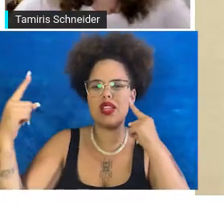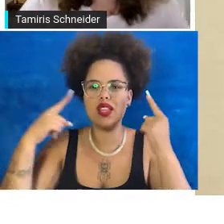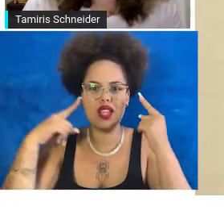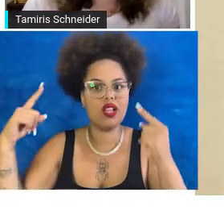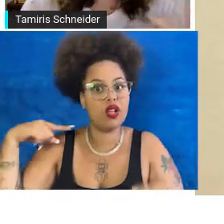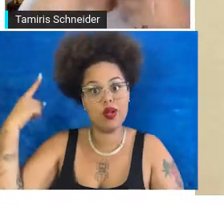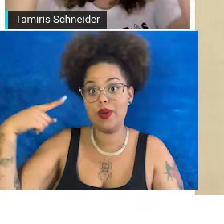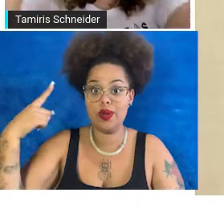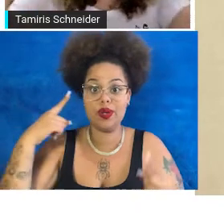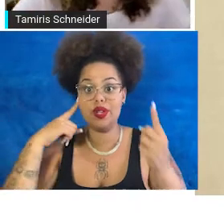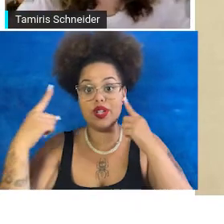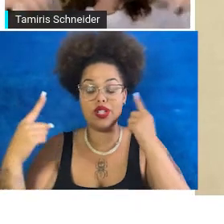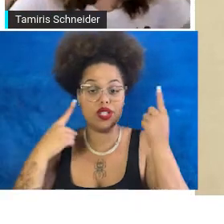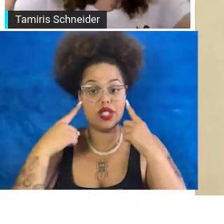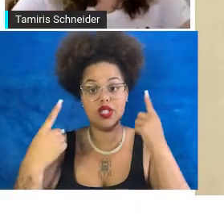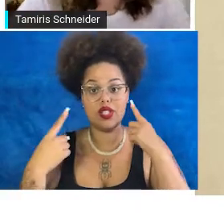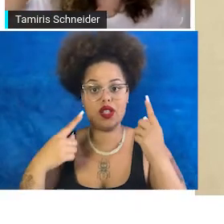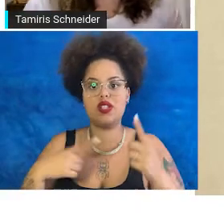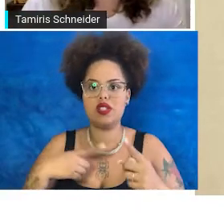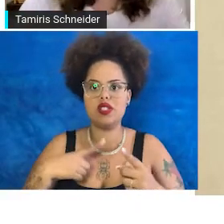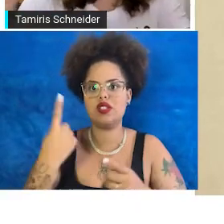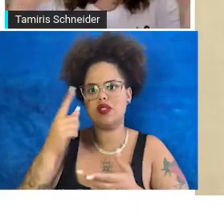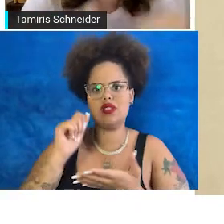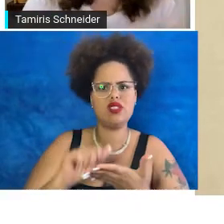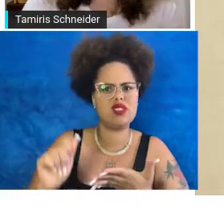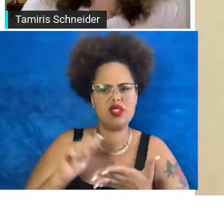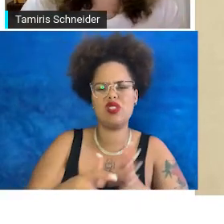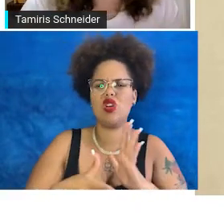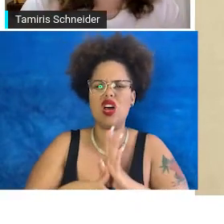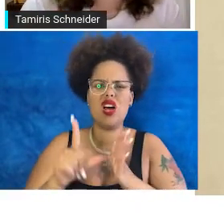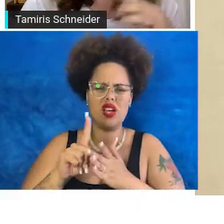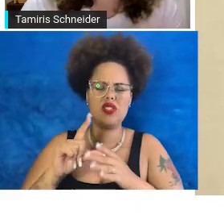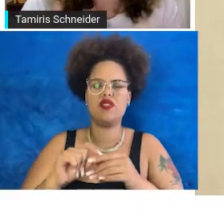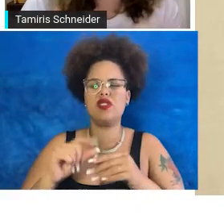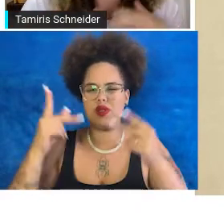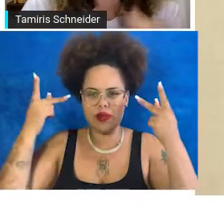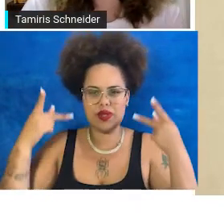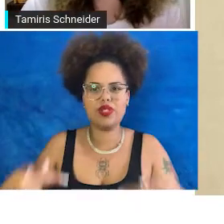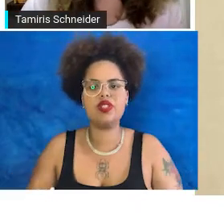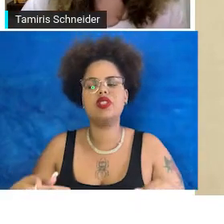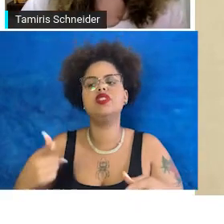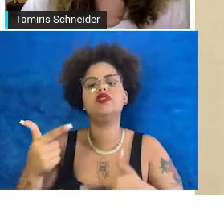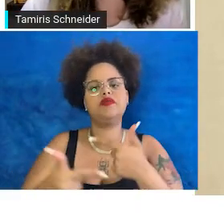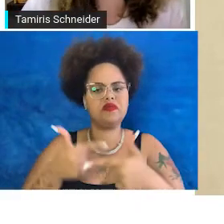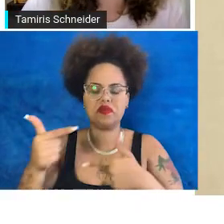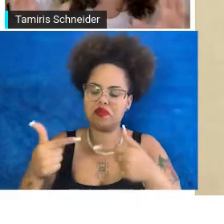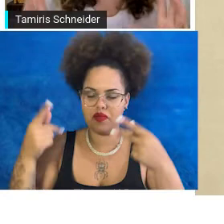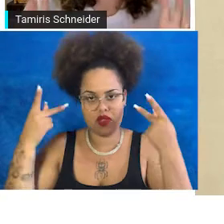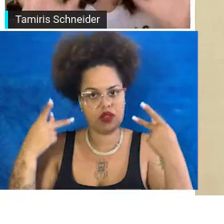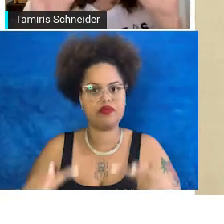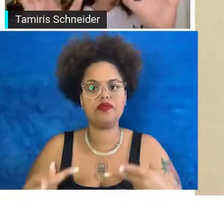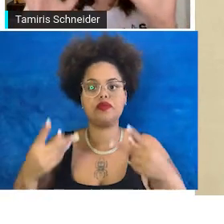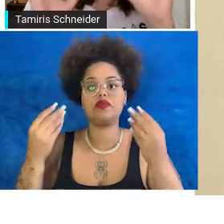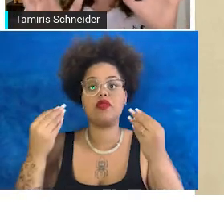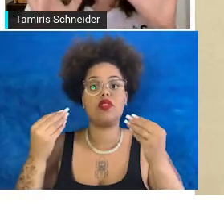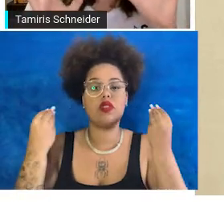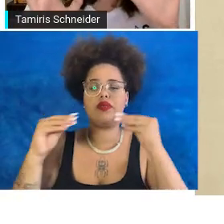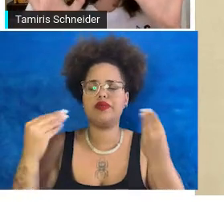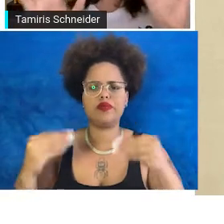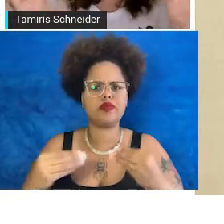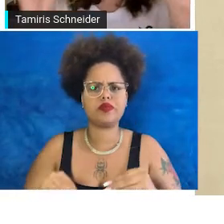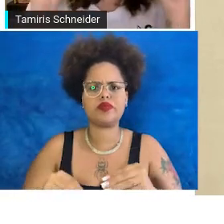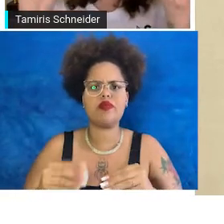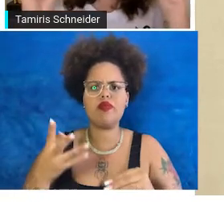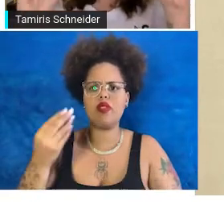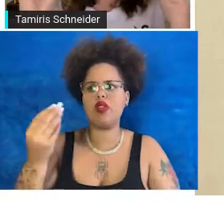de ideias que tinha em um escritor antes de fazer o personagem, durante a produção do personagem. A gente colocou ali um monte